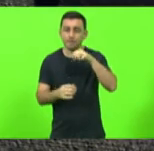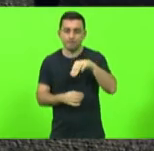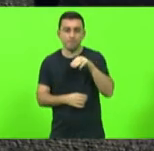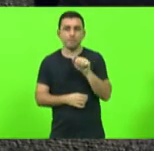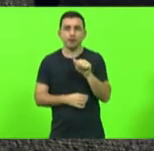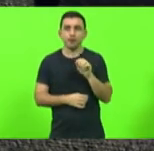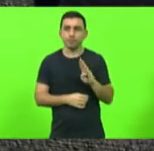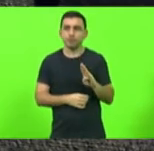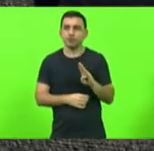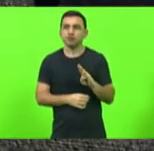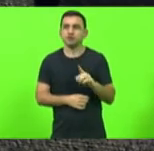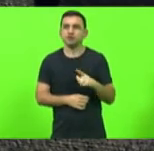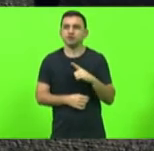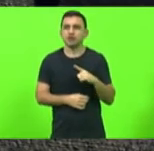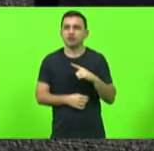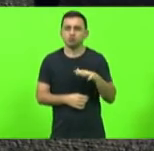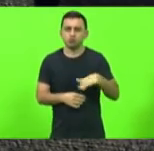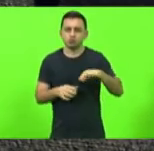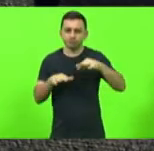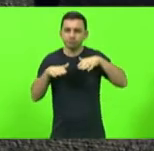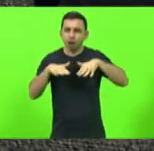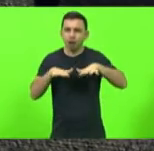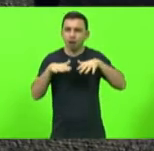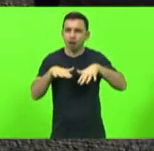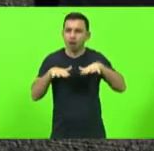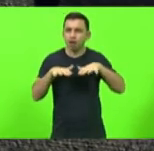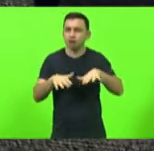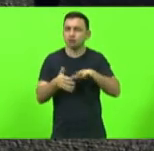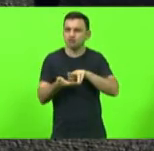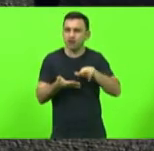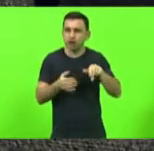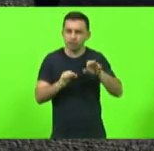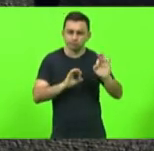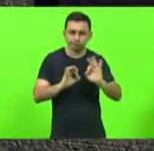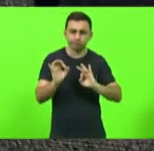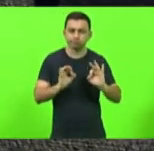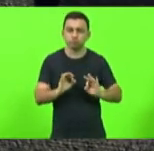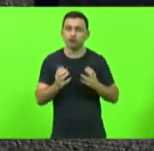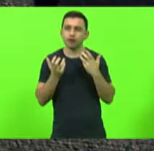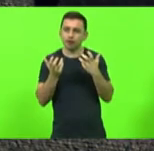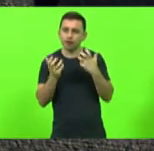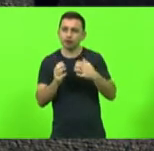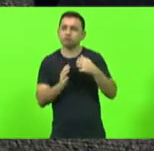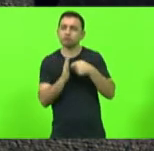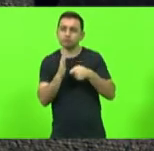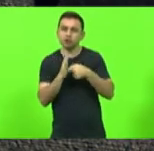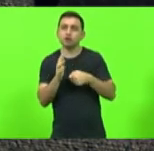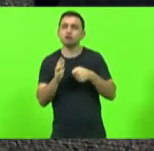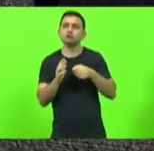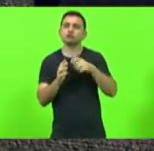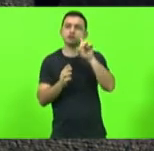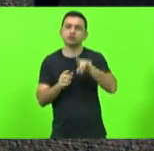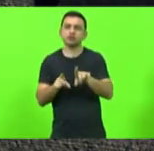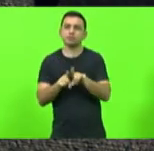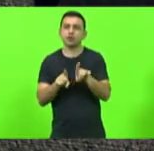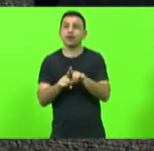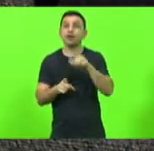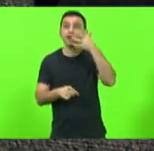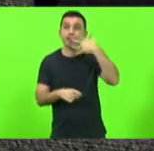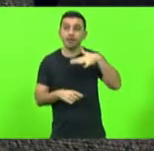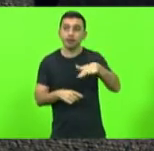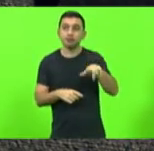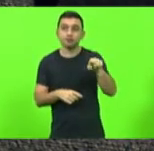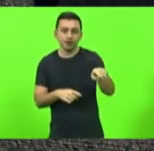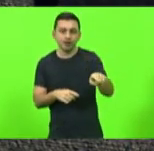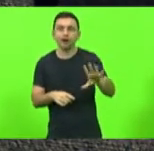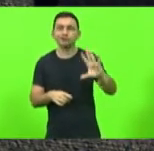das arpilheiras e do bordado, vem aprendendo a se organizar e a lutar pelos seus direitos. Junto também às crianças atingidas, né?